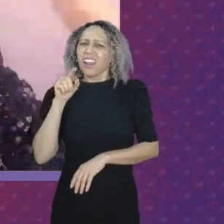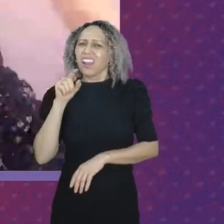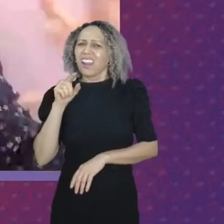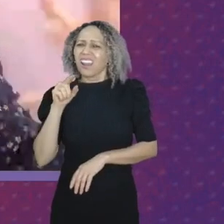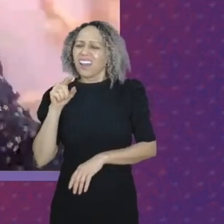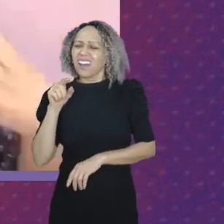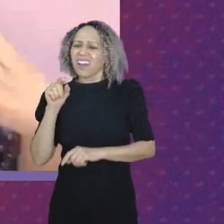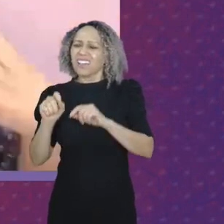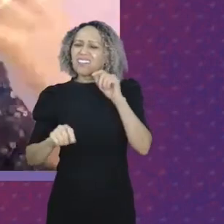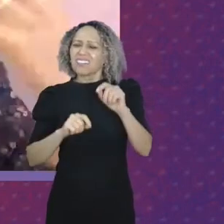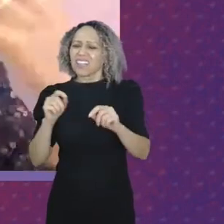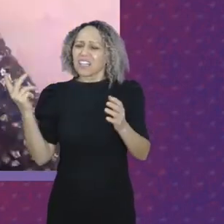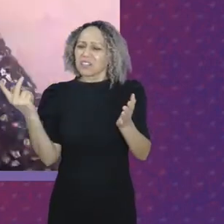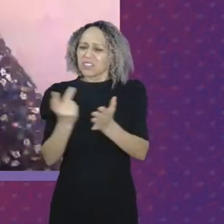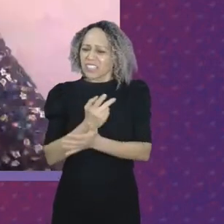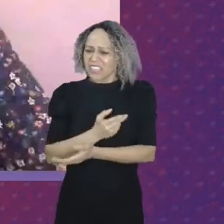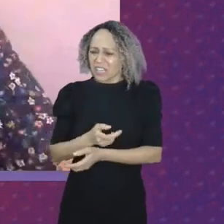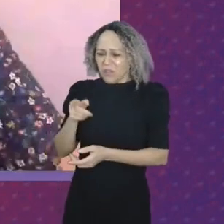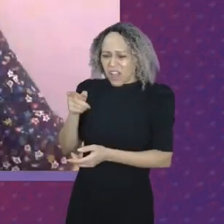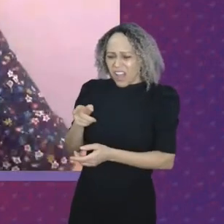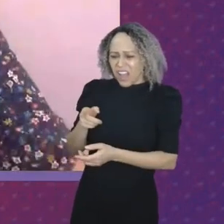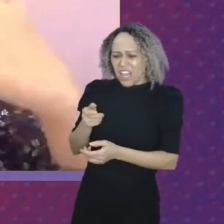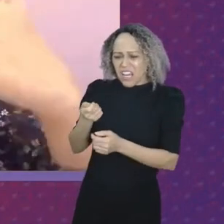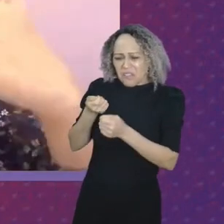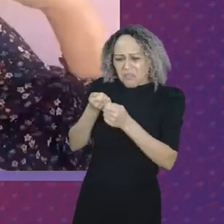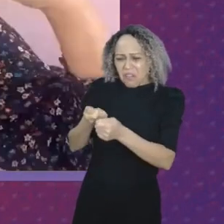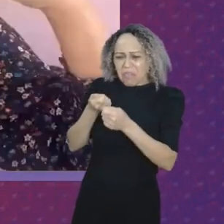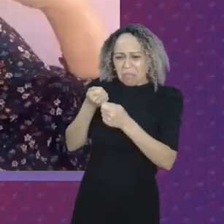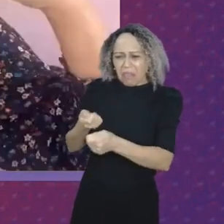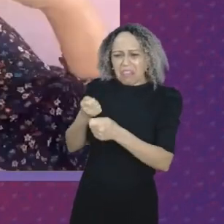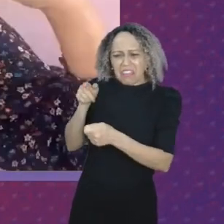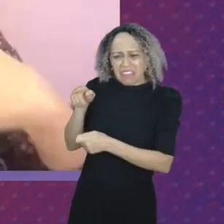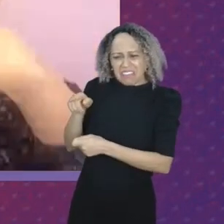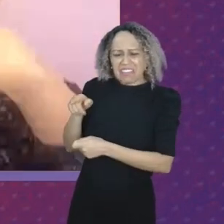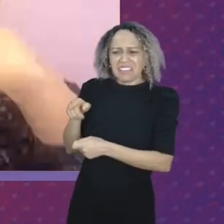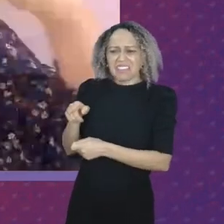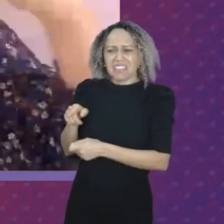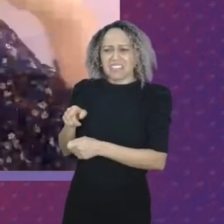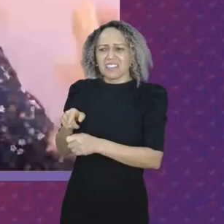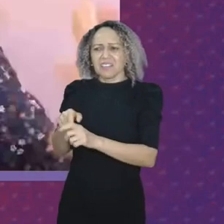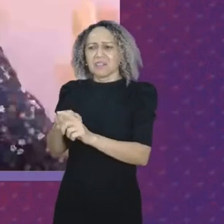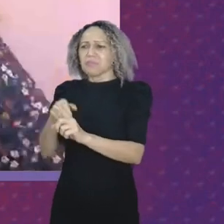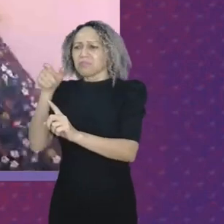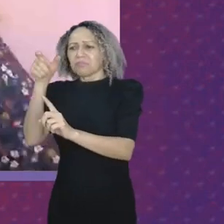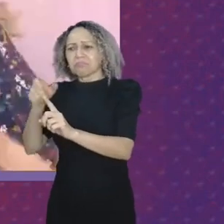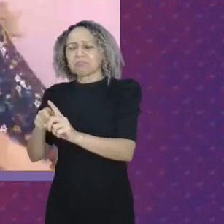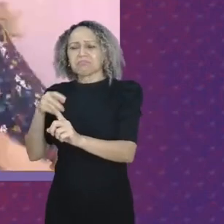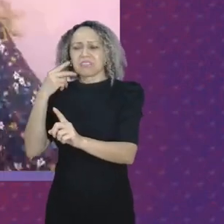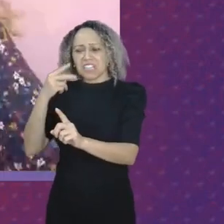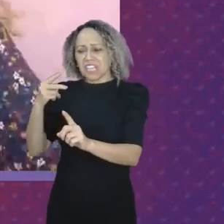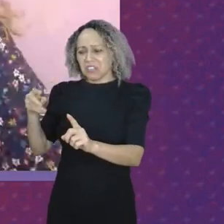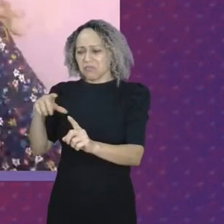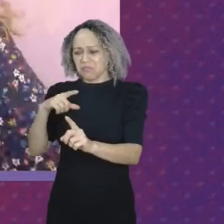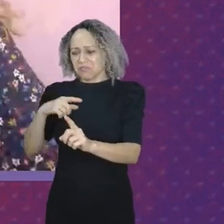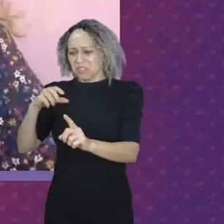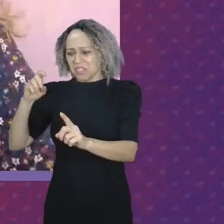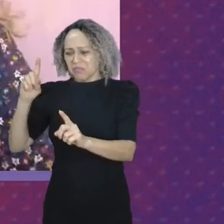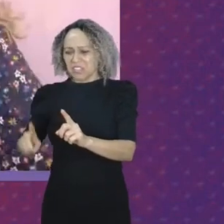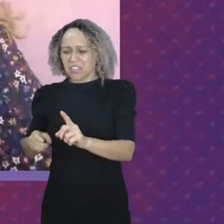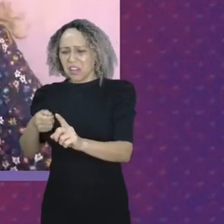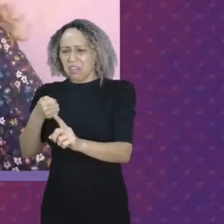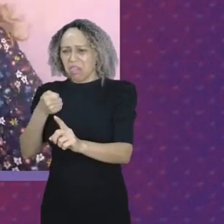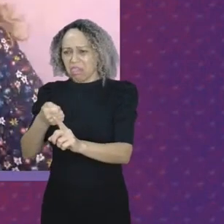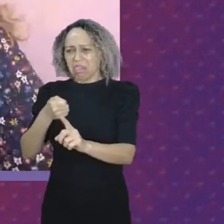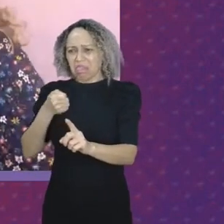no status do que a política quer que ele seja, porque ele é um jovem que vai andar de skate, porque ele vai fazer os protestos dele, porque ele vai andar, e da mesma